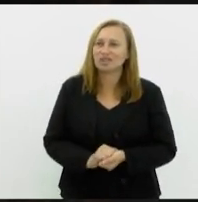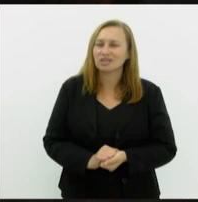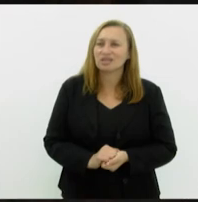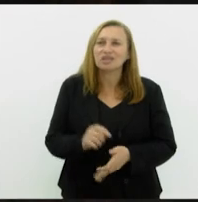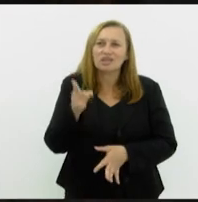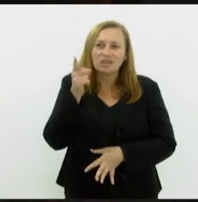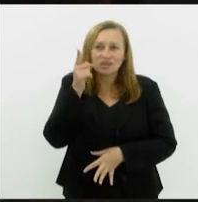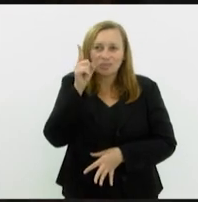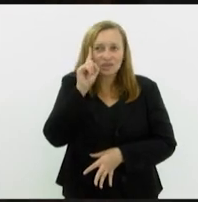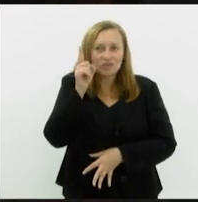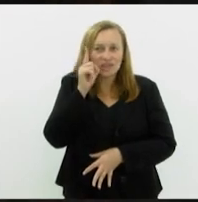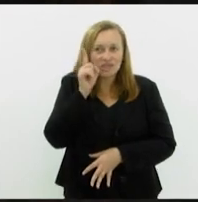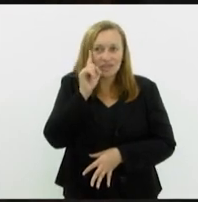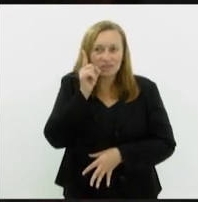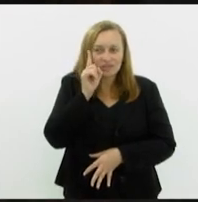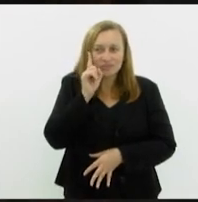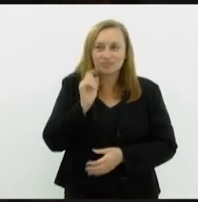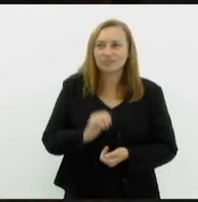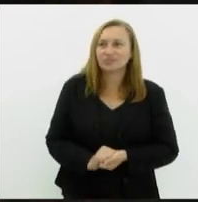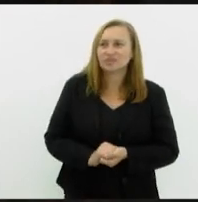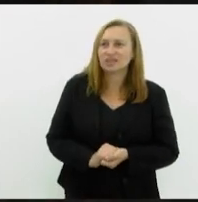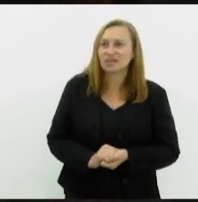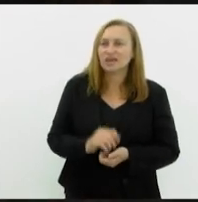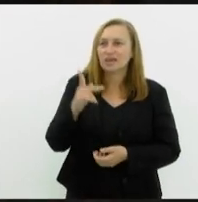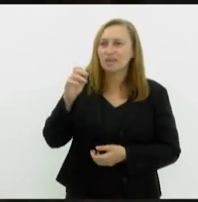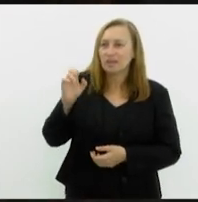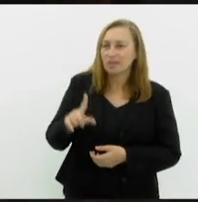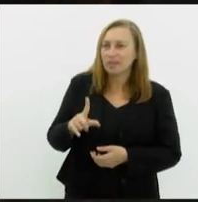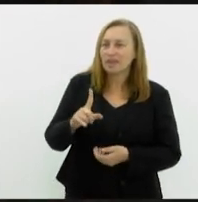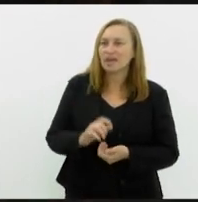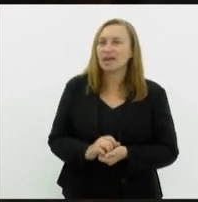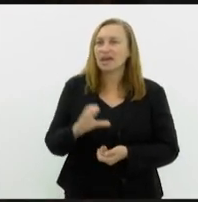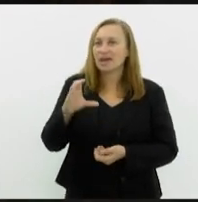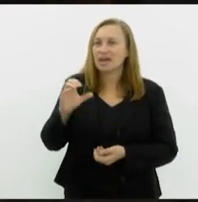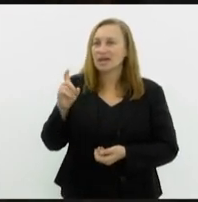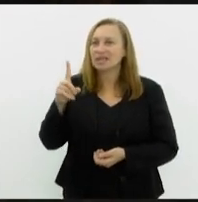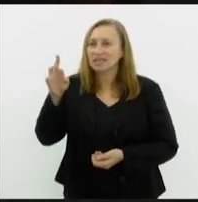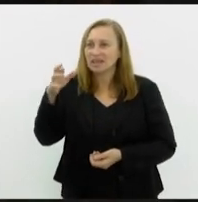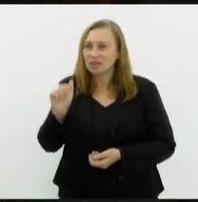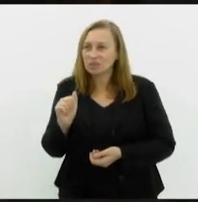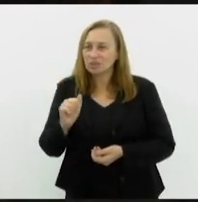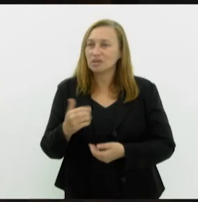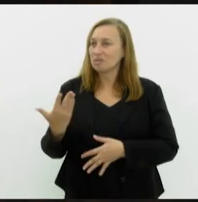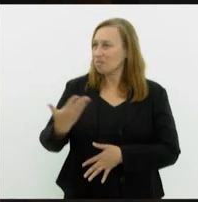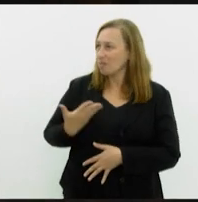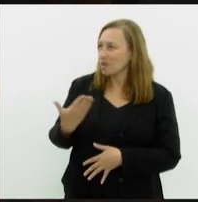dia, na nossa pré-candidatura. Queria saudar aqui meu amigo Bruce, meu amigo